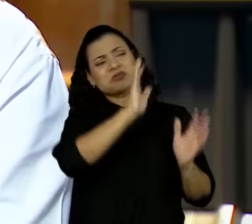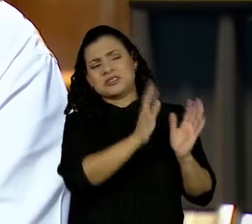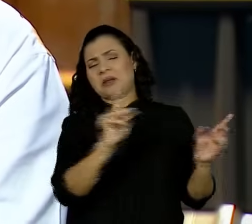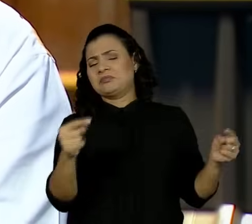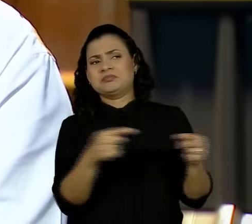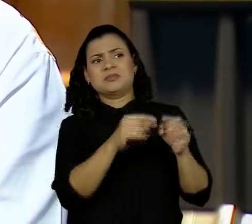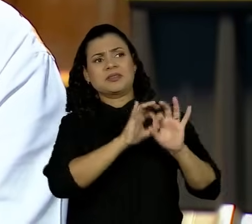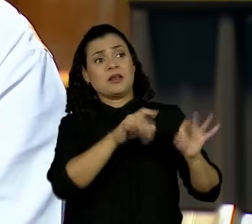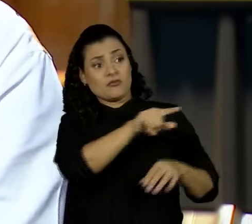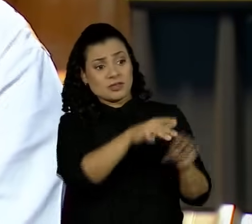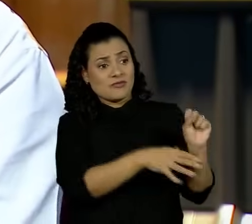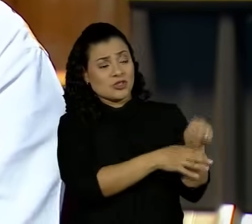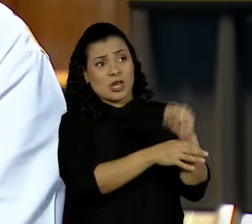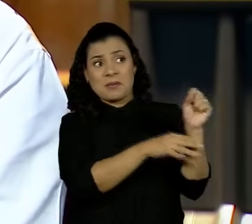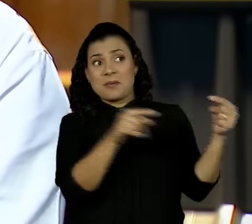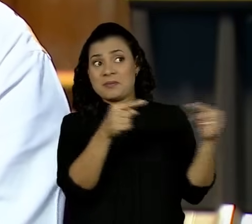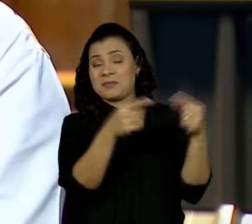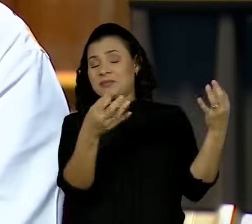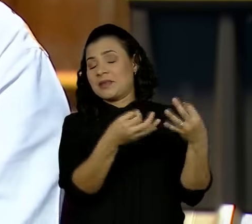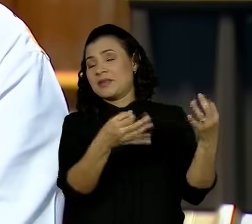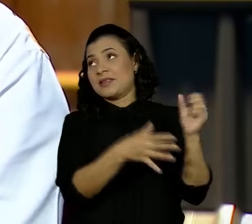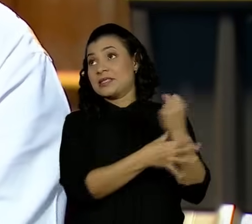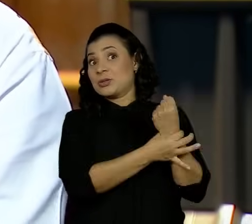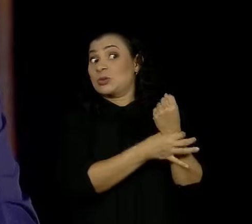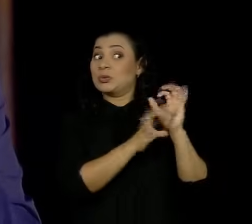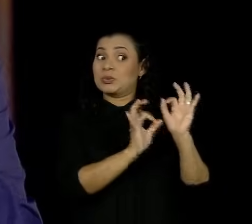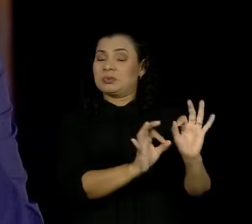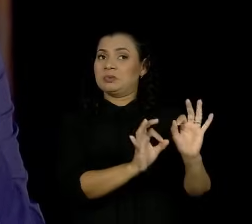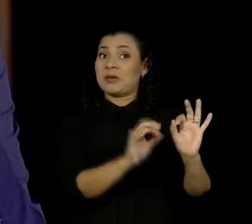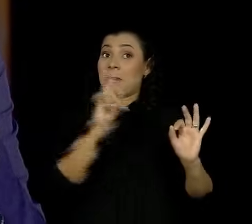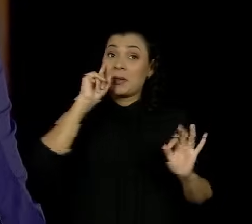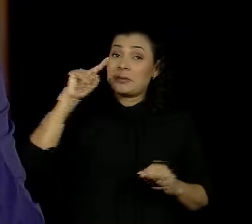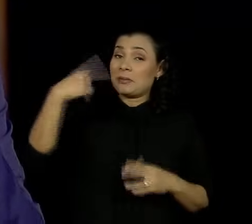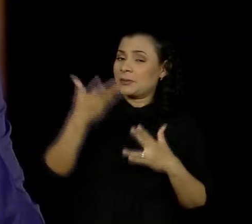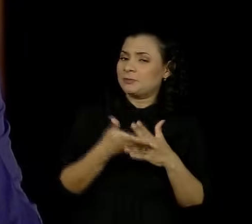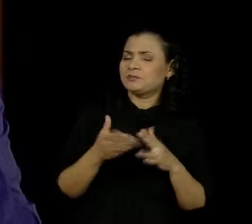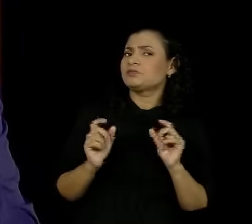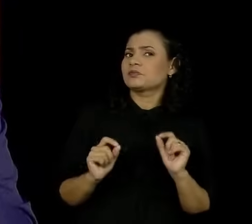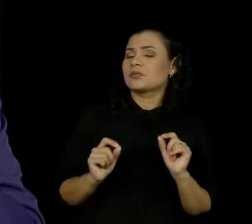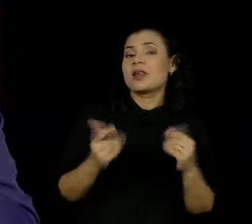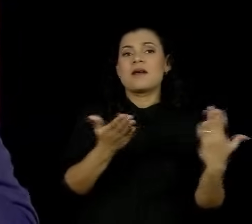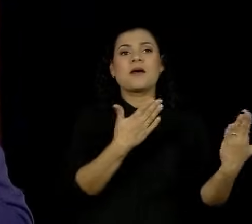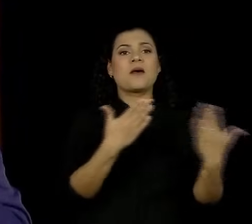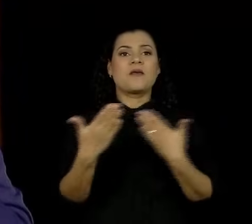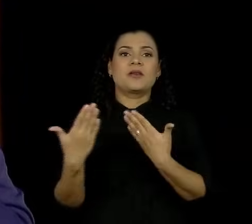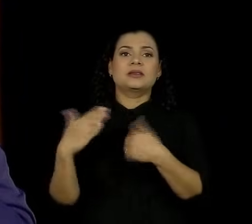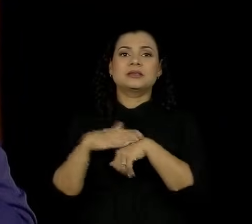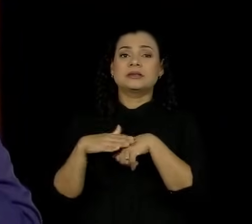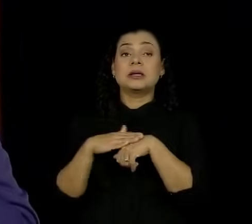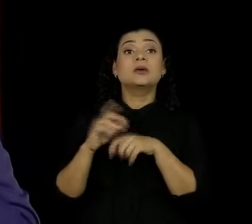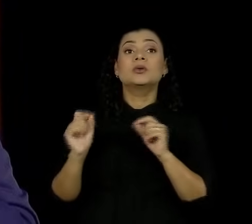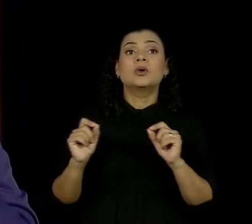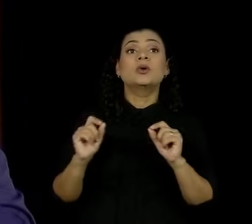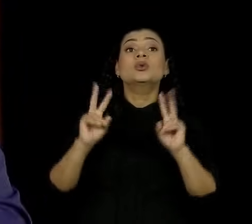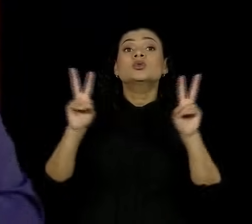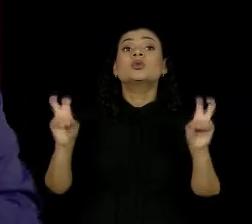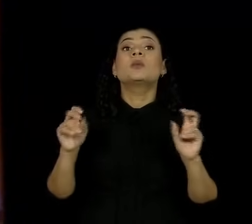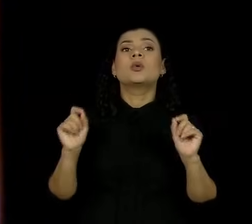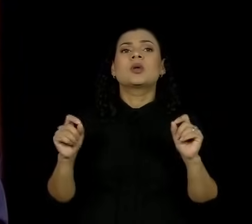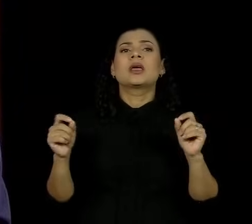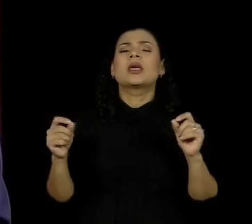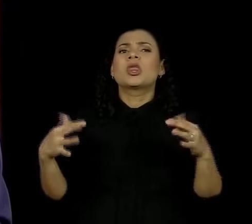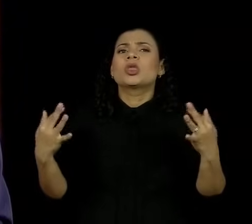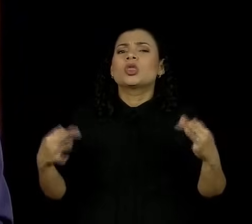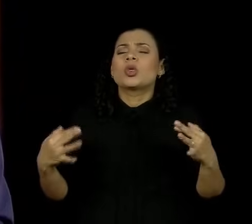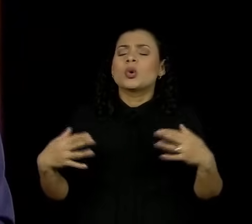mais fisioterapeuta, me sinto mais seguro. Mas no próximo bloco, eu quero falar de dores da velhice e também